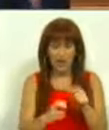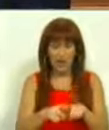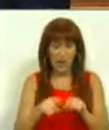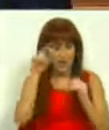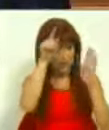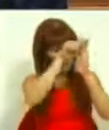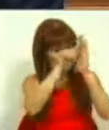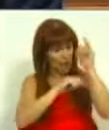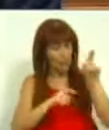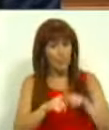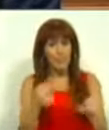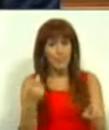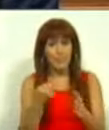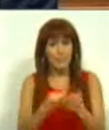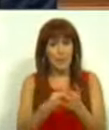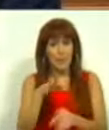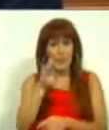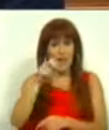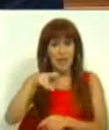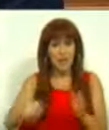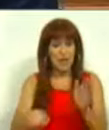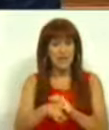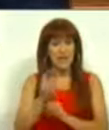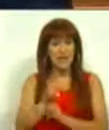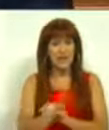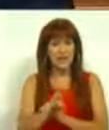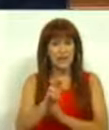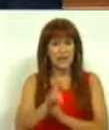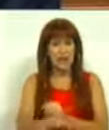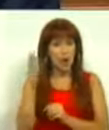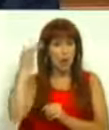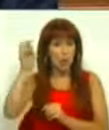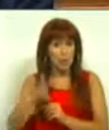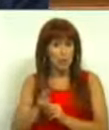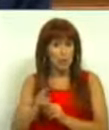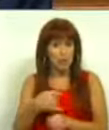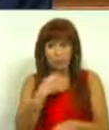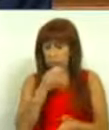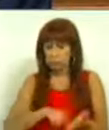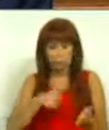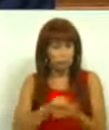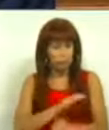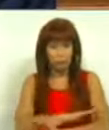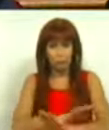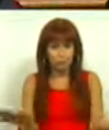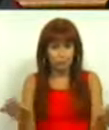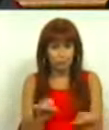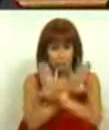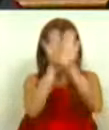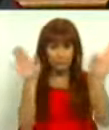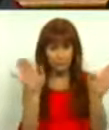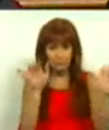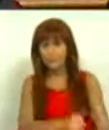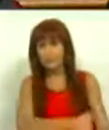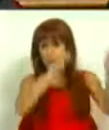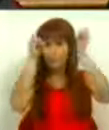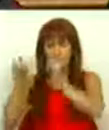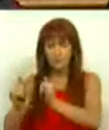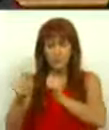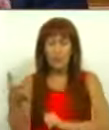preços do SNS. Artigo 3º, número 3. Estamos conversados, está o assunto esclarecido. Por outro